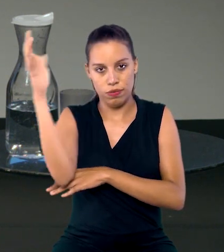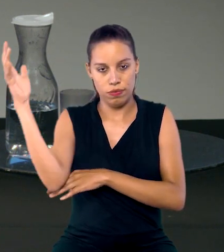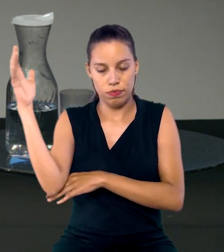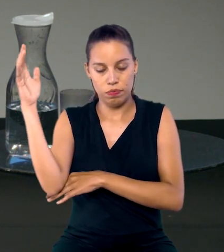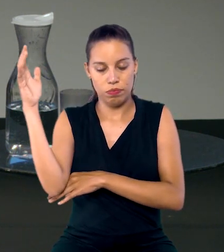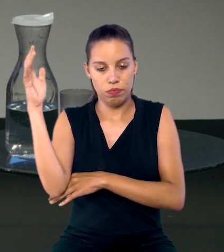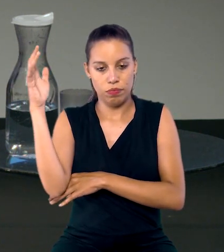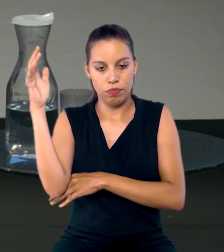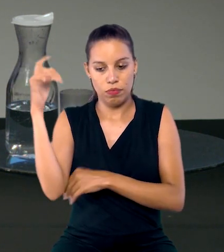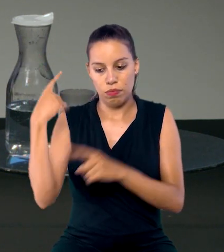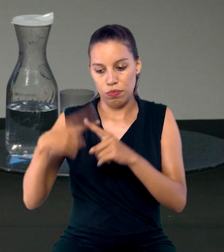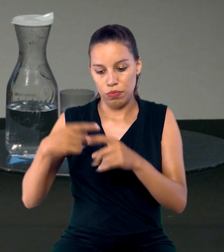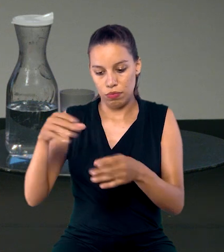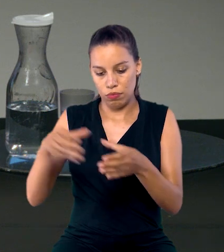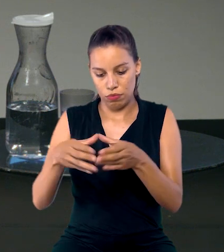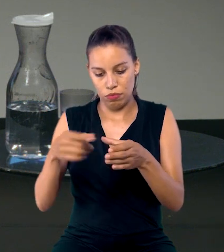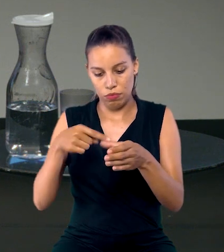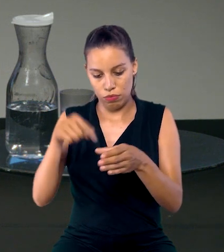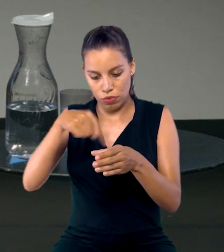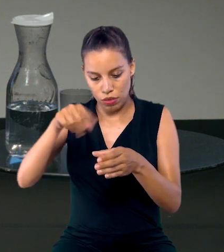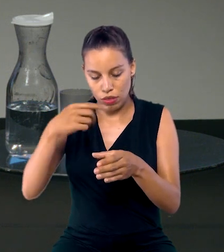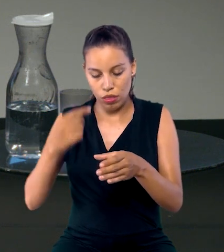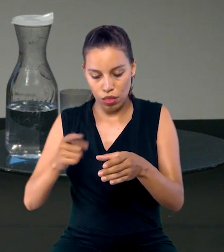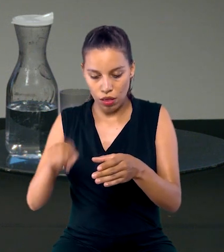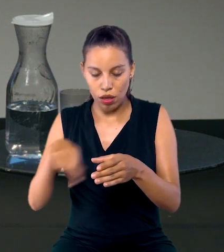equipe ponte, né, de jornalistas